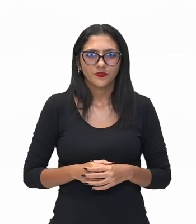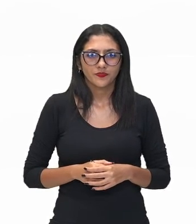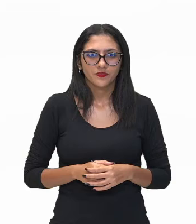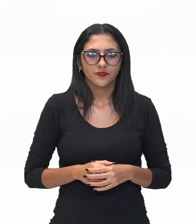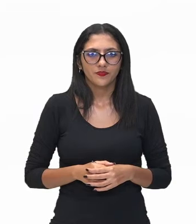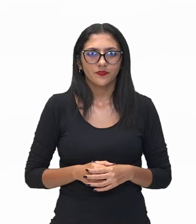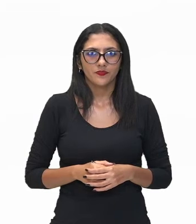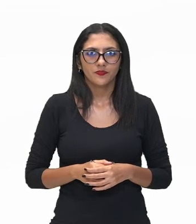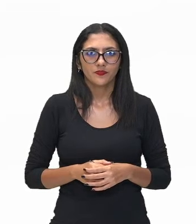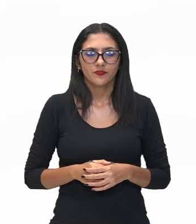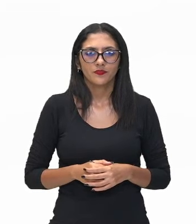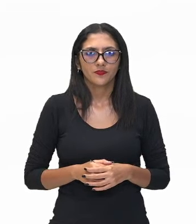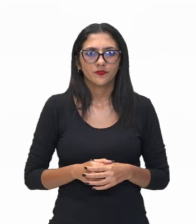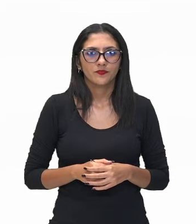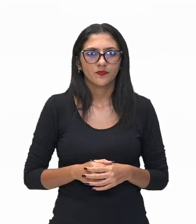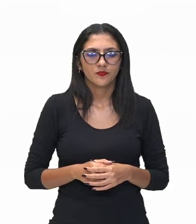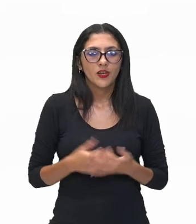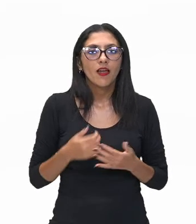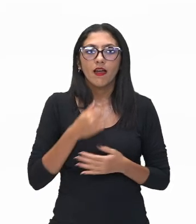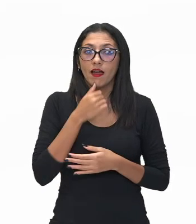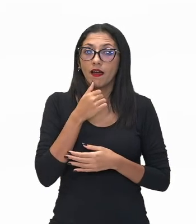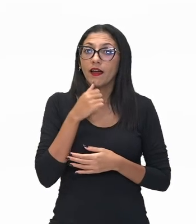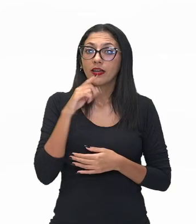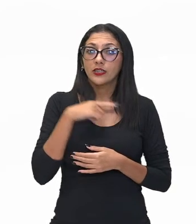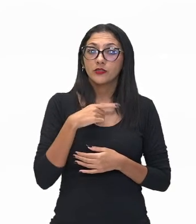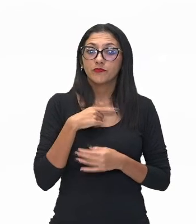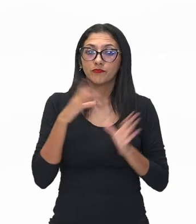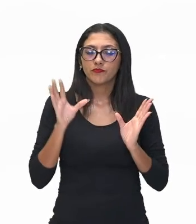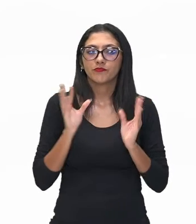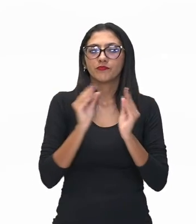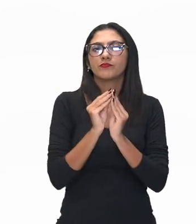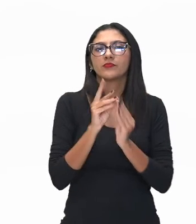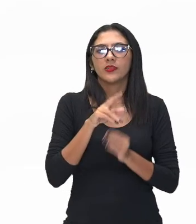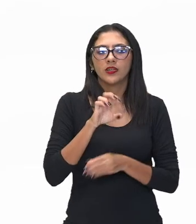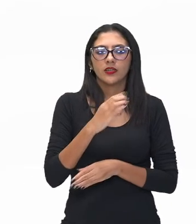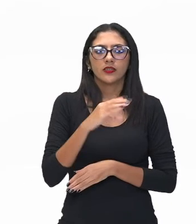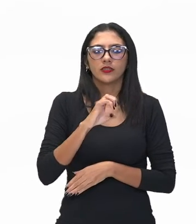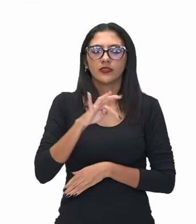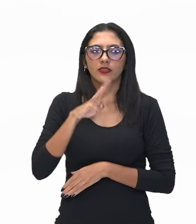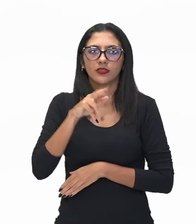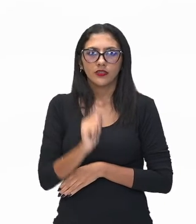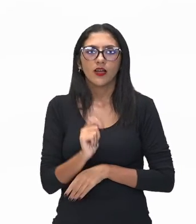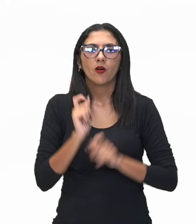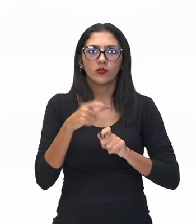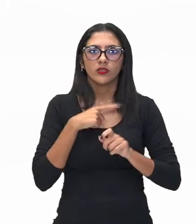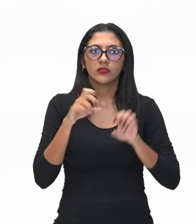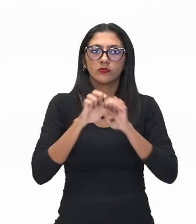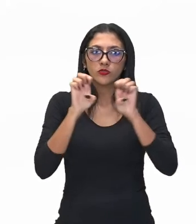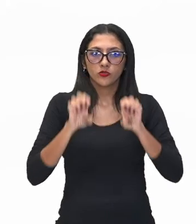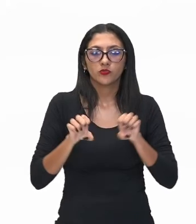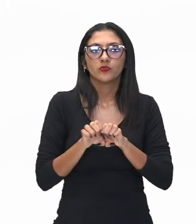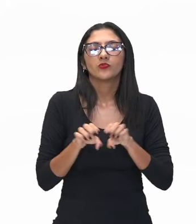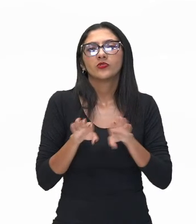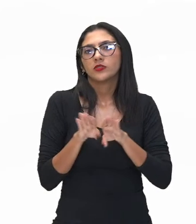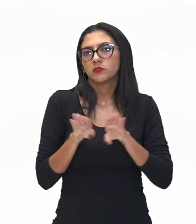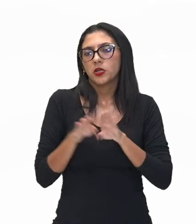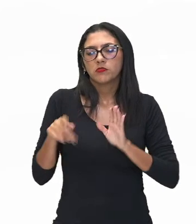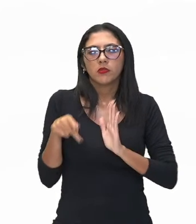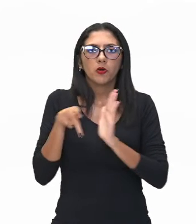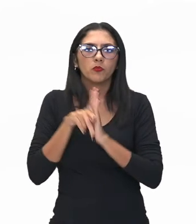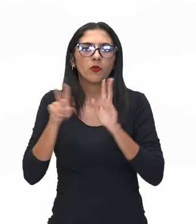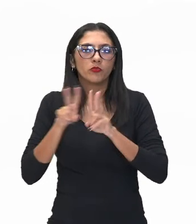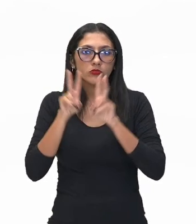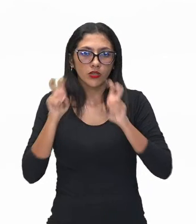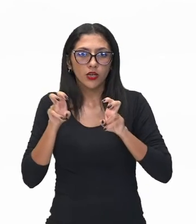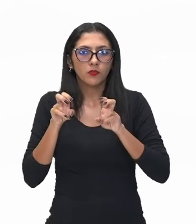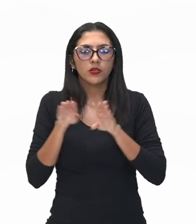Então, ainda sobre a receita, né, que além da sua estrutura composicional, possui uma temática específica e uma